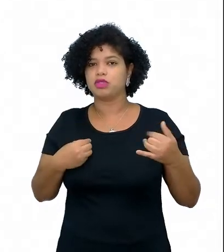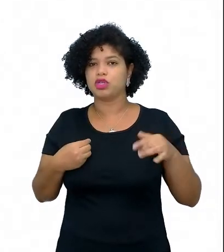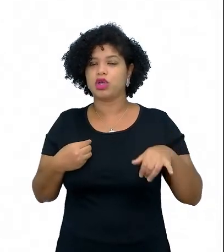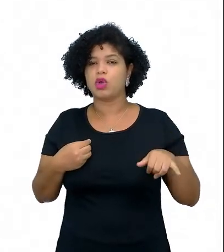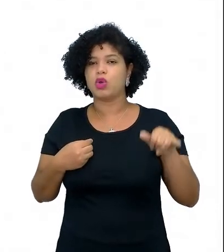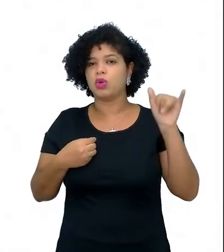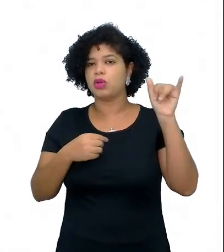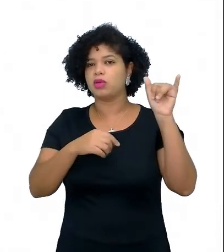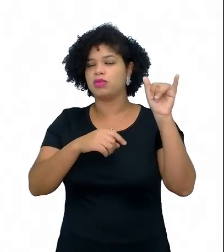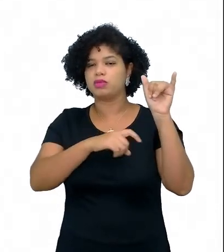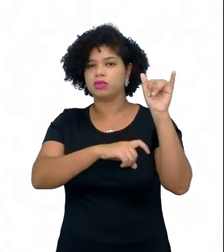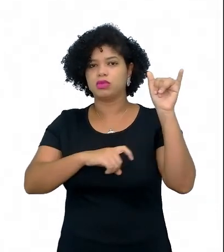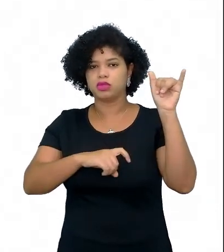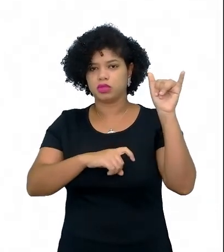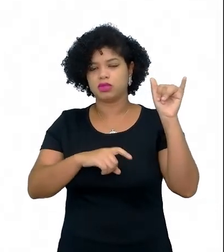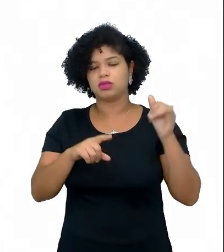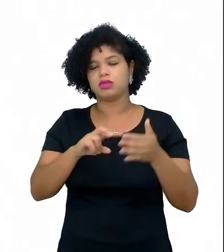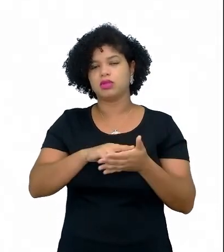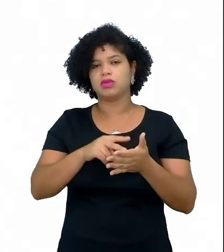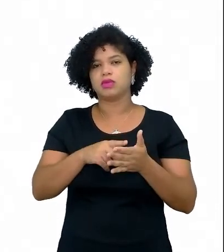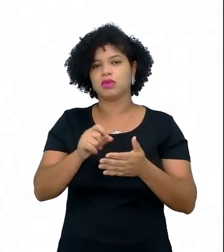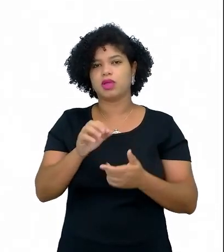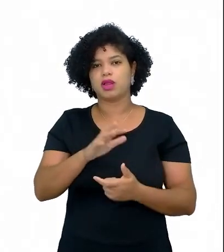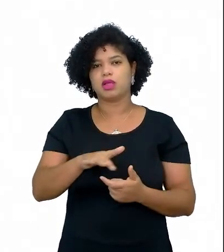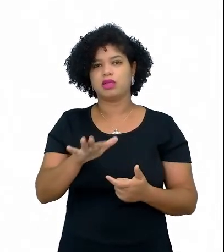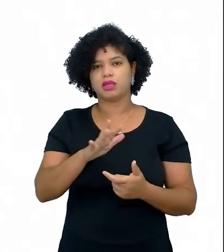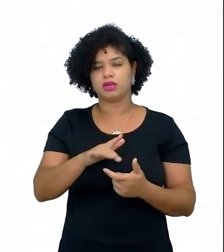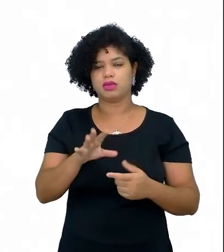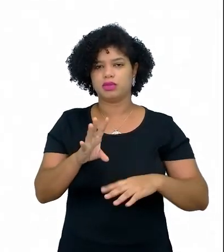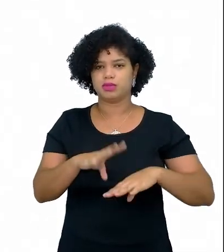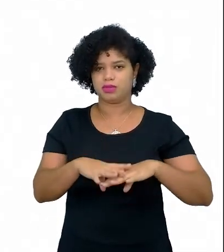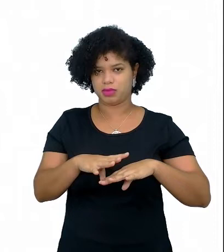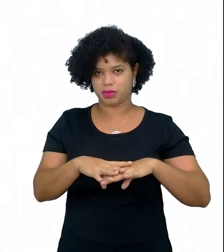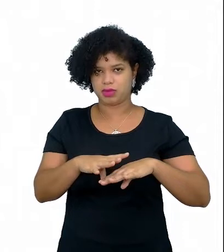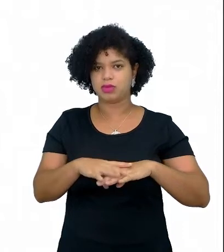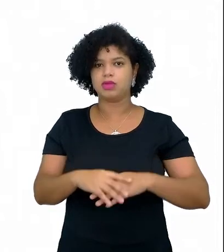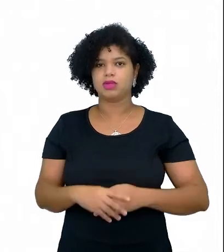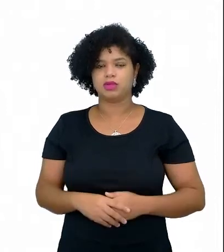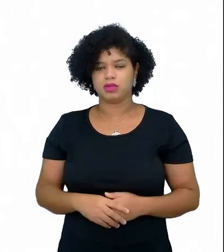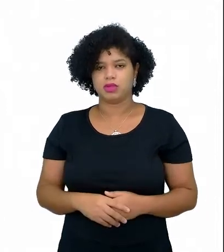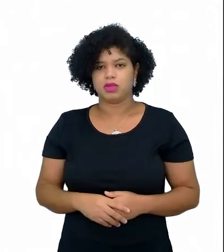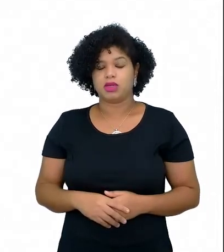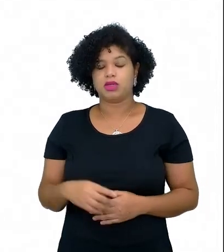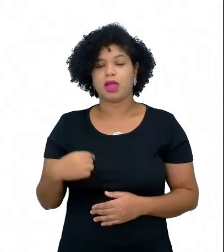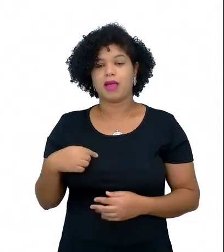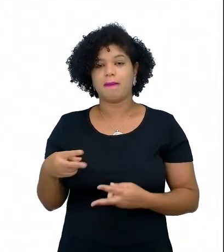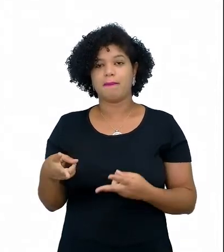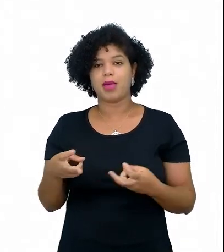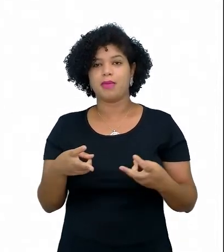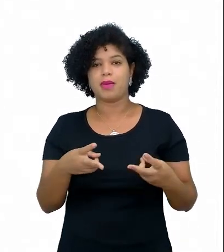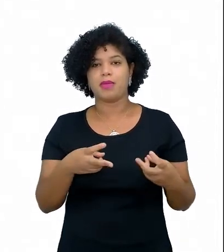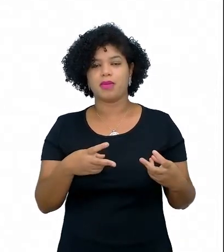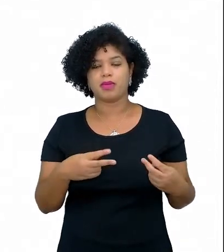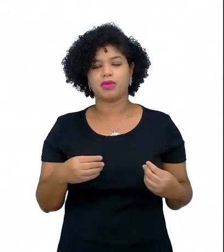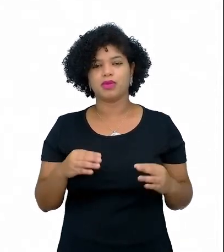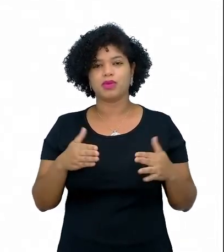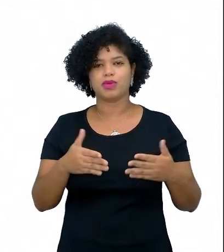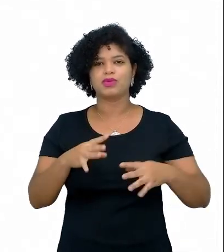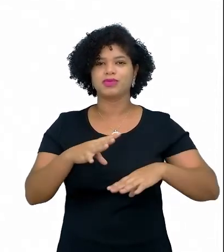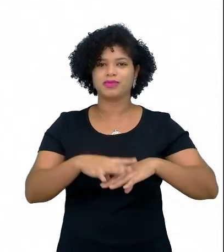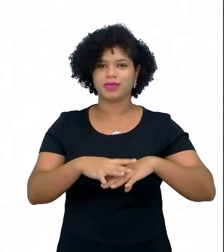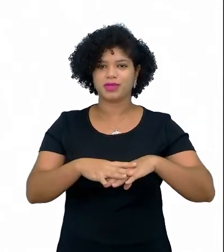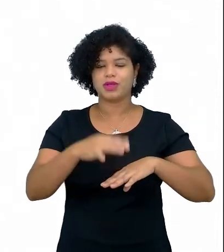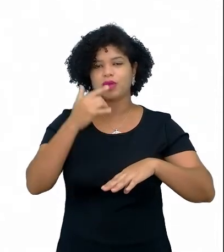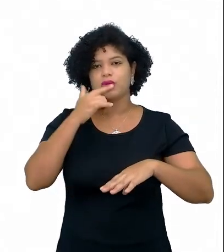isso faz parte do quê? Do letramento matemático. Ele vai olhar a matemática, vai olhar o mundo que o cerca matematicamente. Ele vai